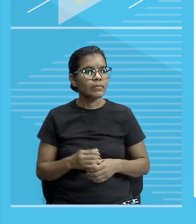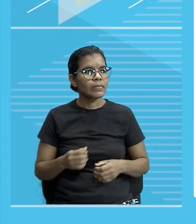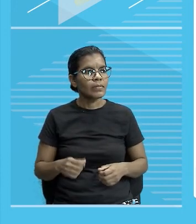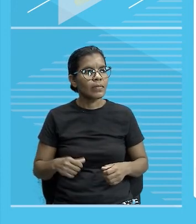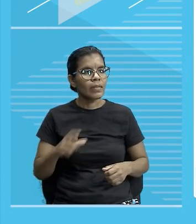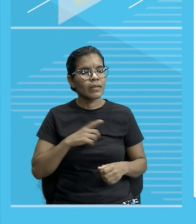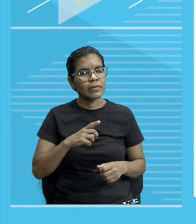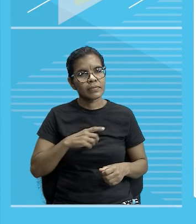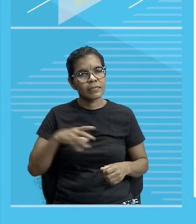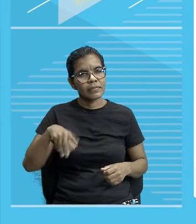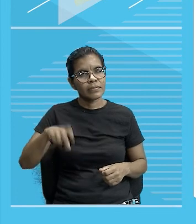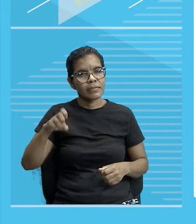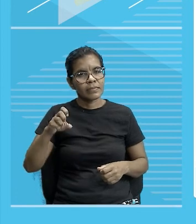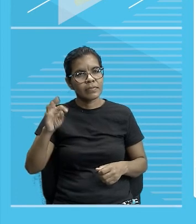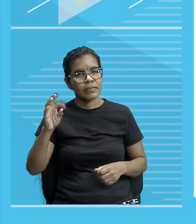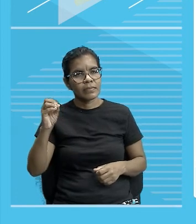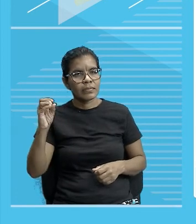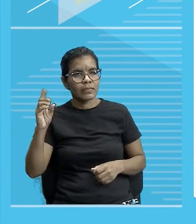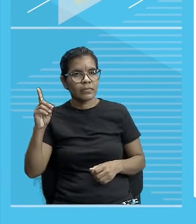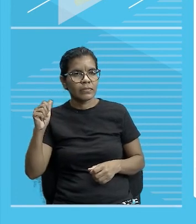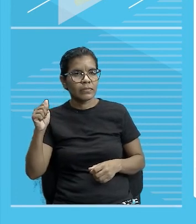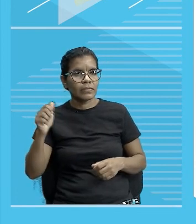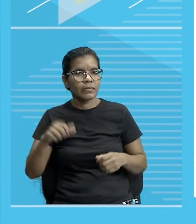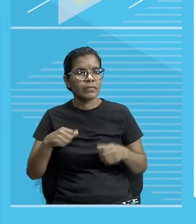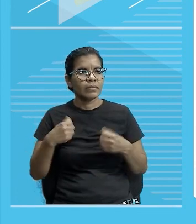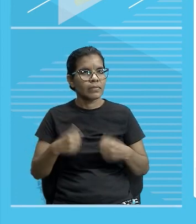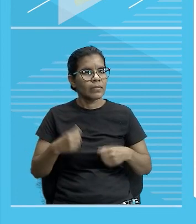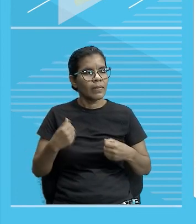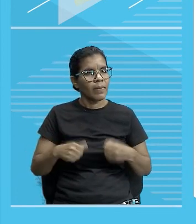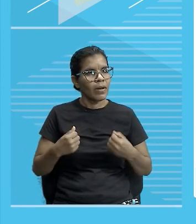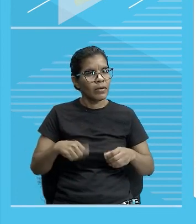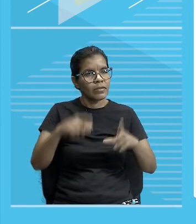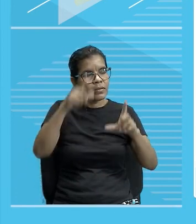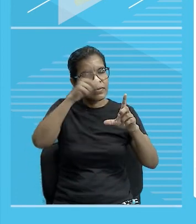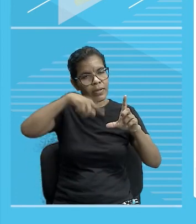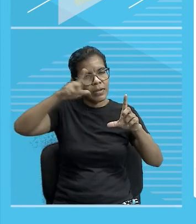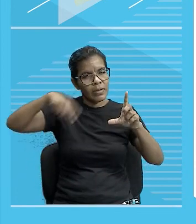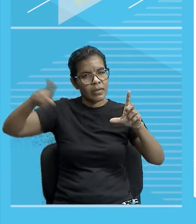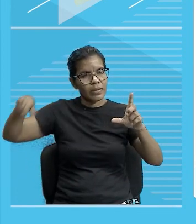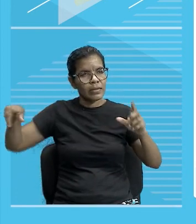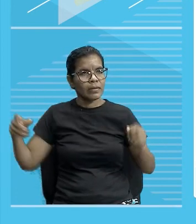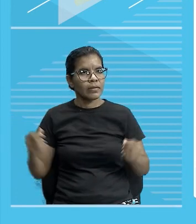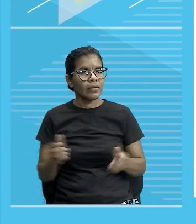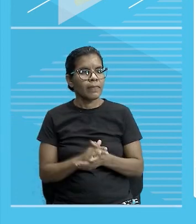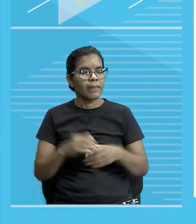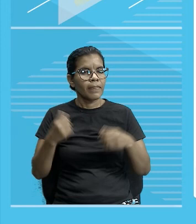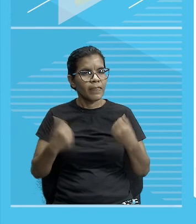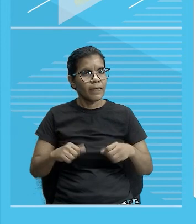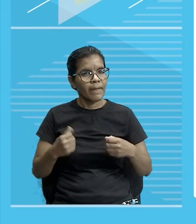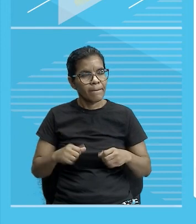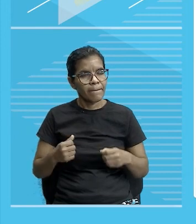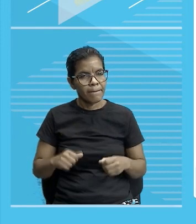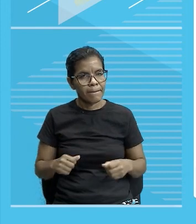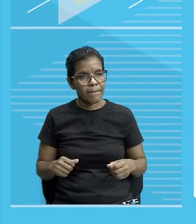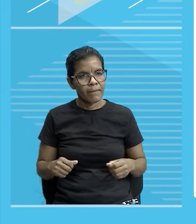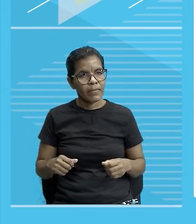que pode variar por exemplo ela pode ser simples um calendário uma agenda eu tenho que ter uma programação